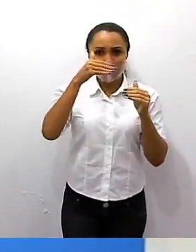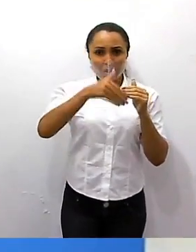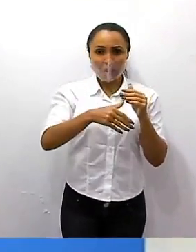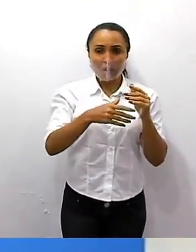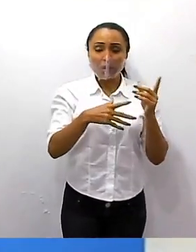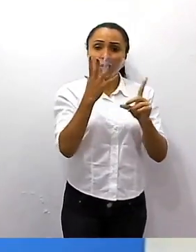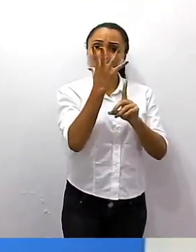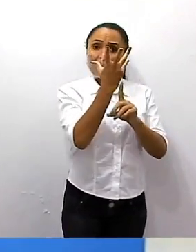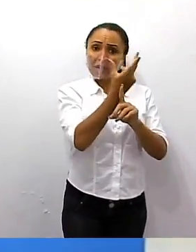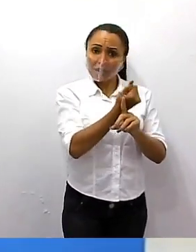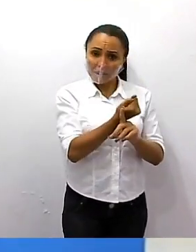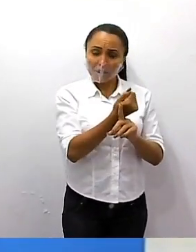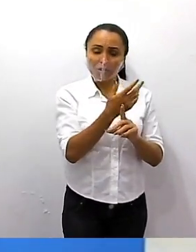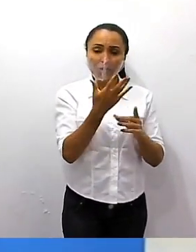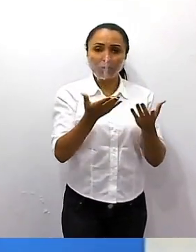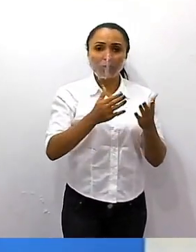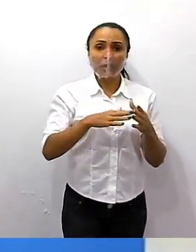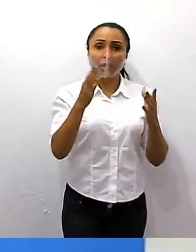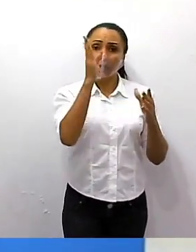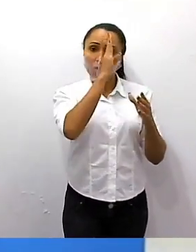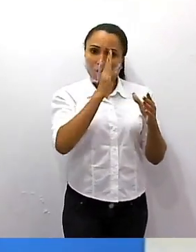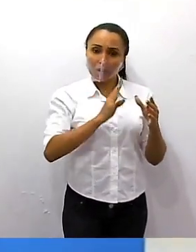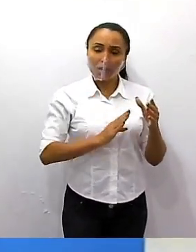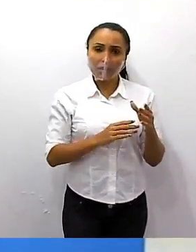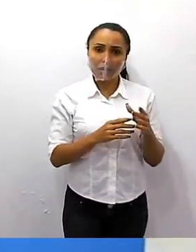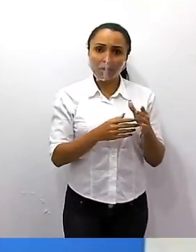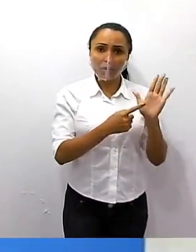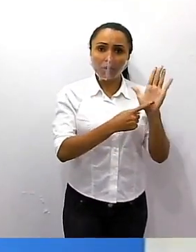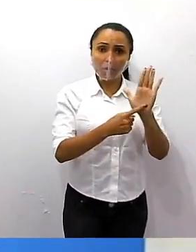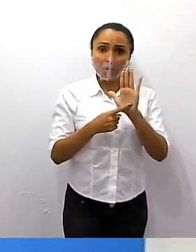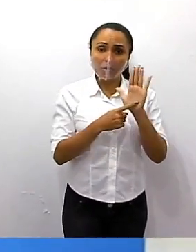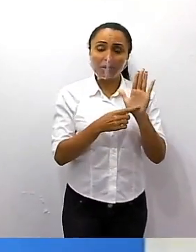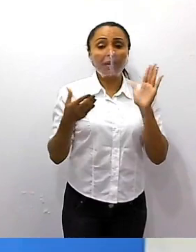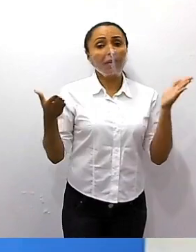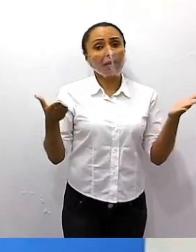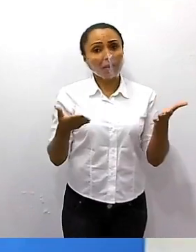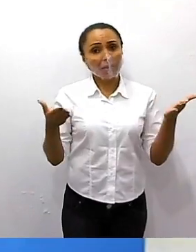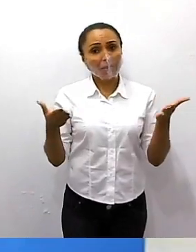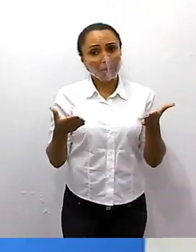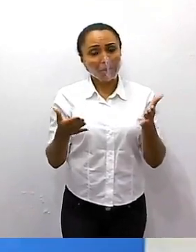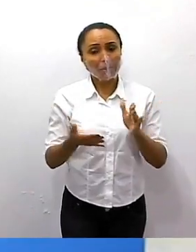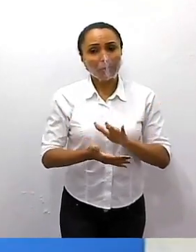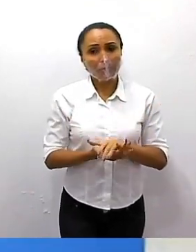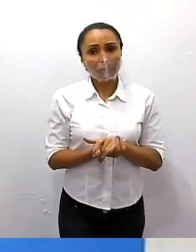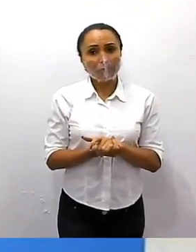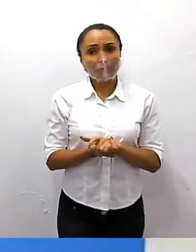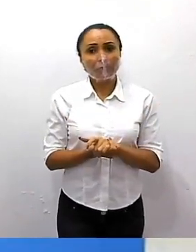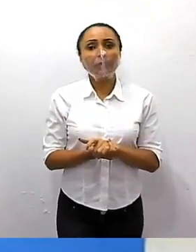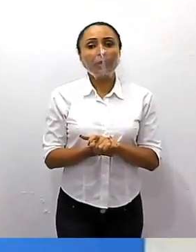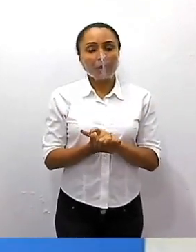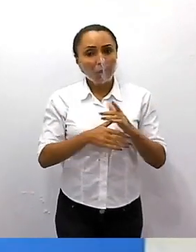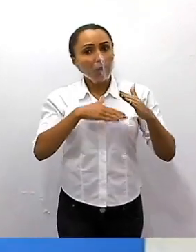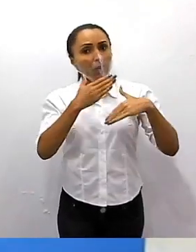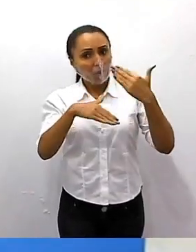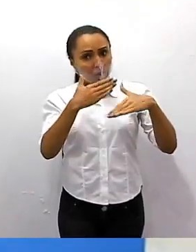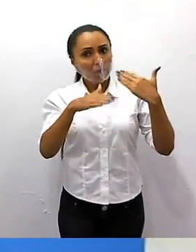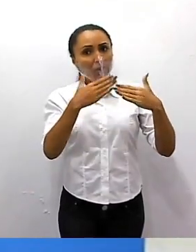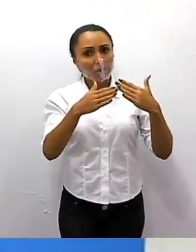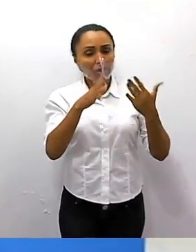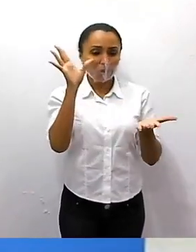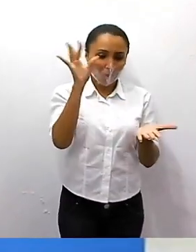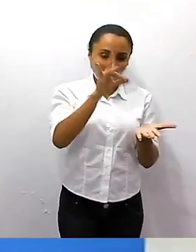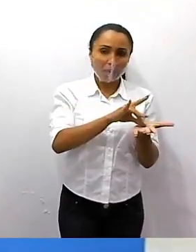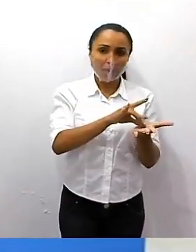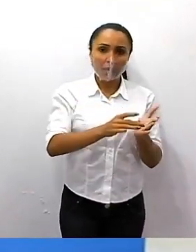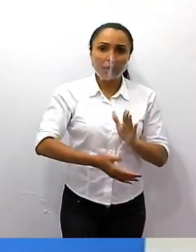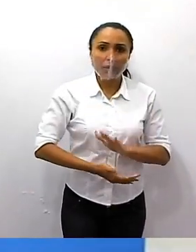aí é uma forma de retratar o Brasil, de mostrar o Brasil agora com veracidade, agora com realismo,